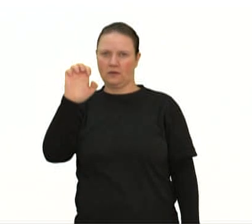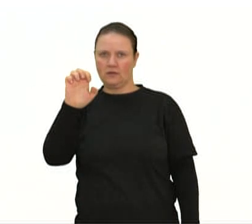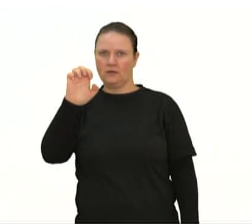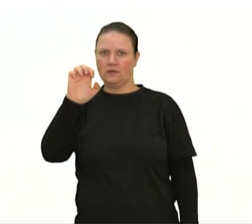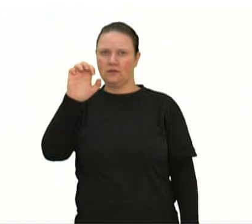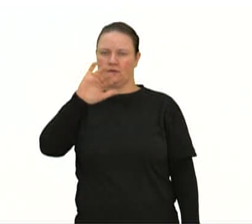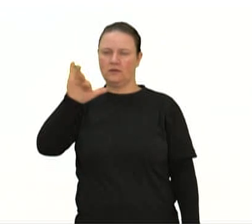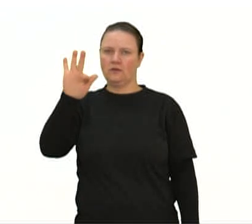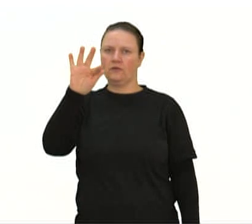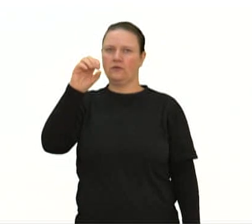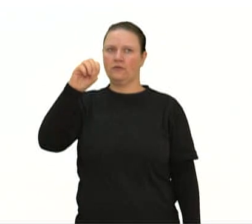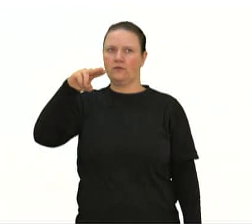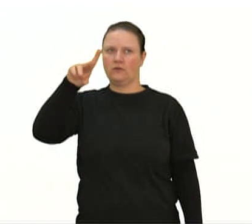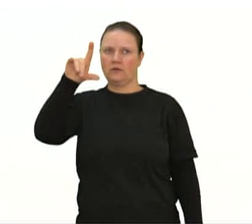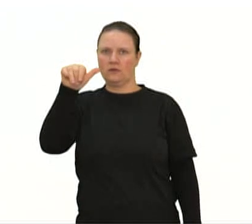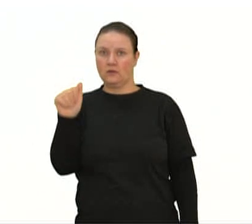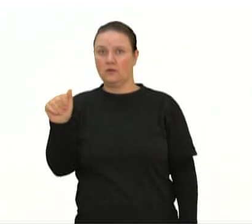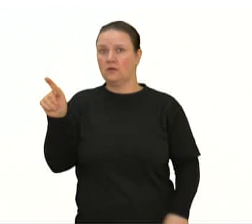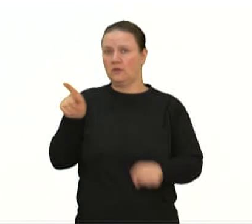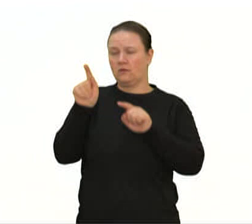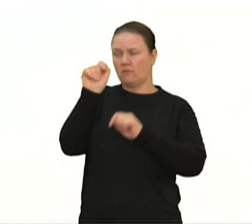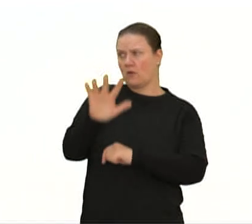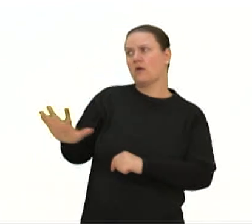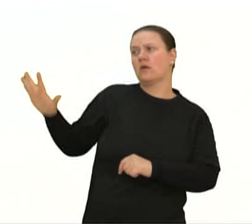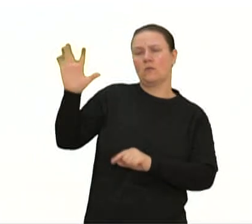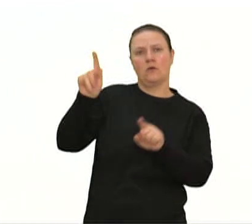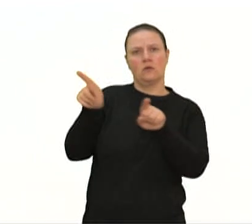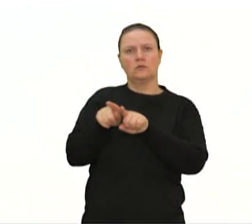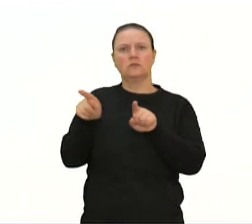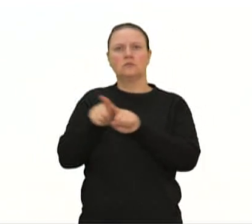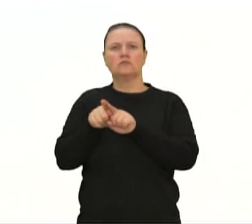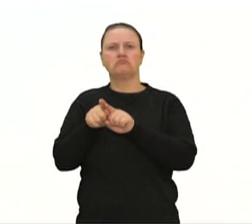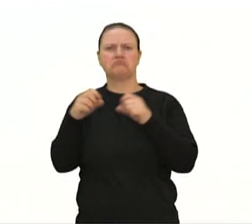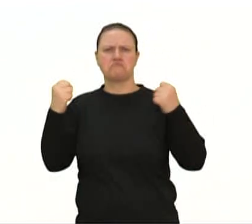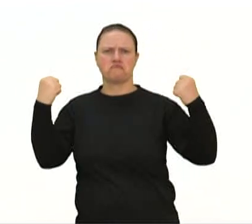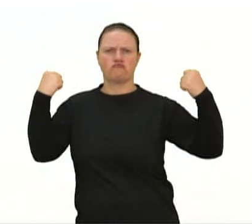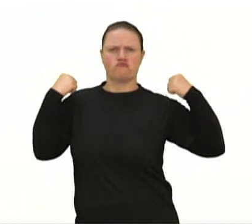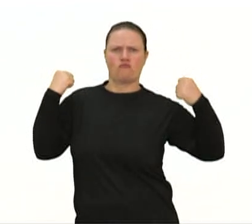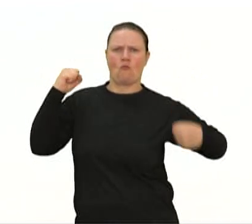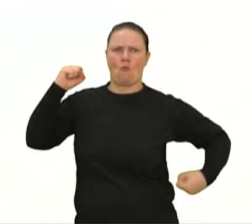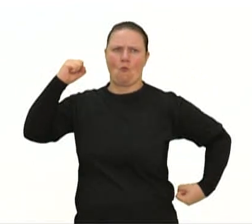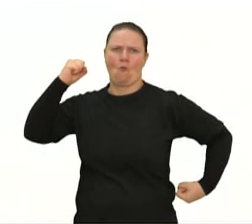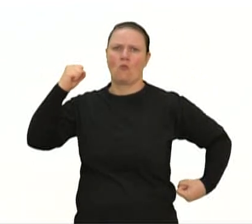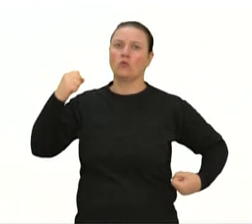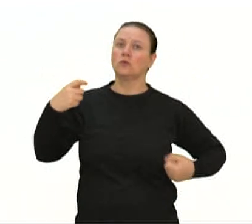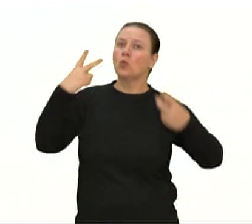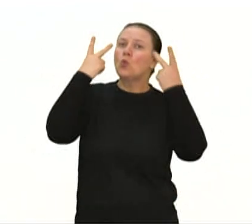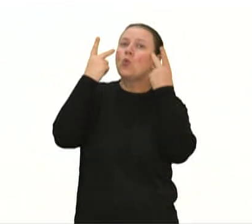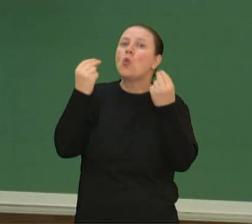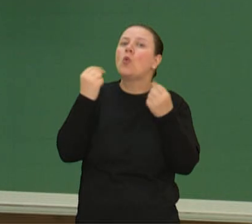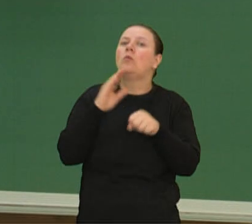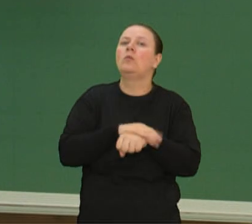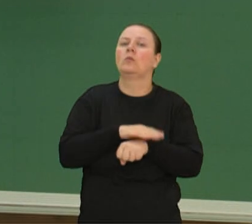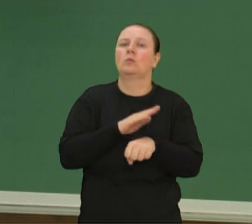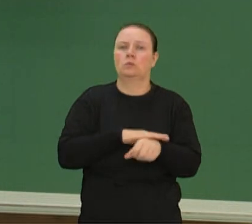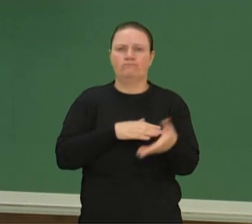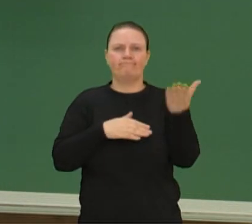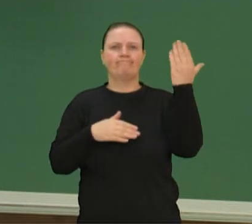uma imagem que vai remeter a esse fisiculturismo e halterofilismo que eram muito comuns na época.